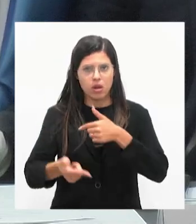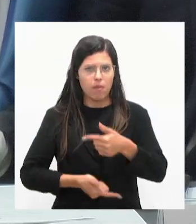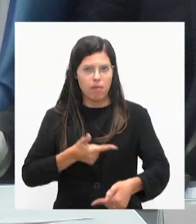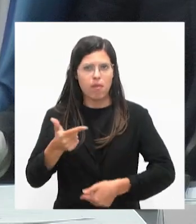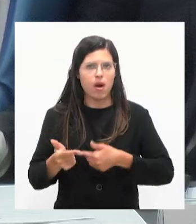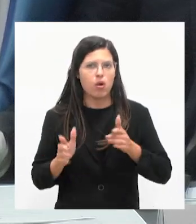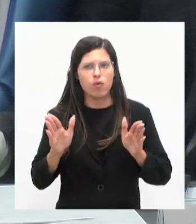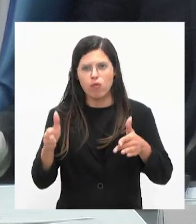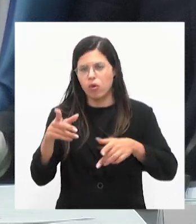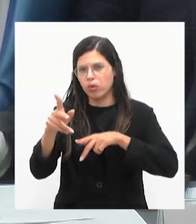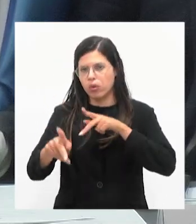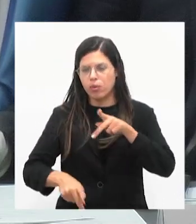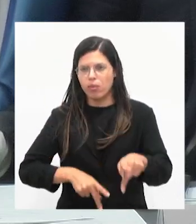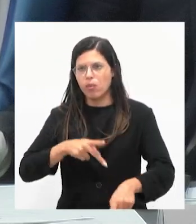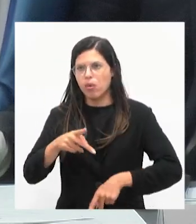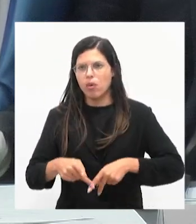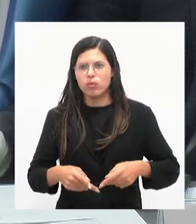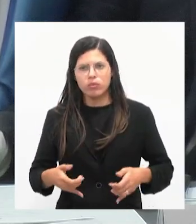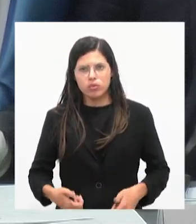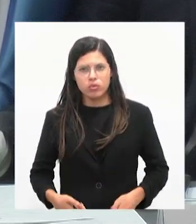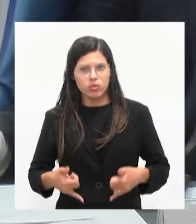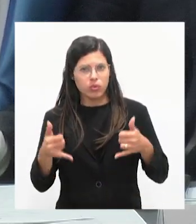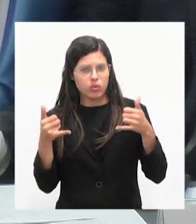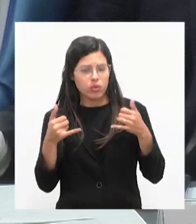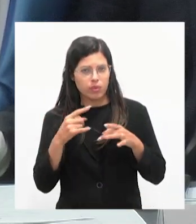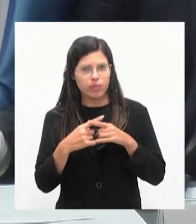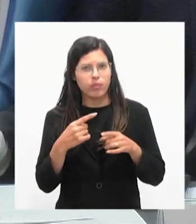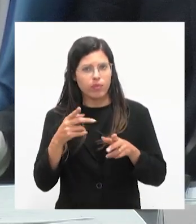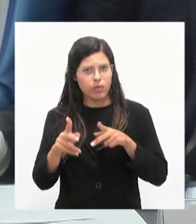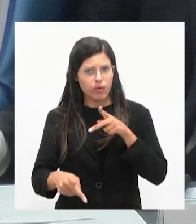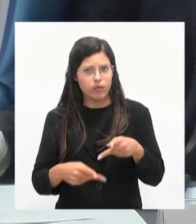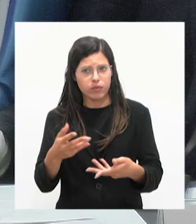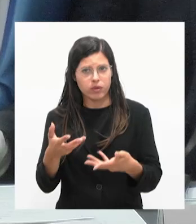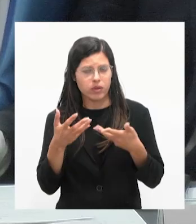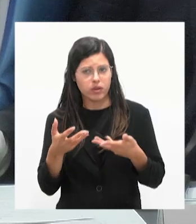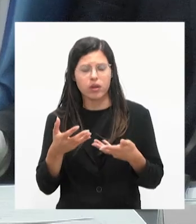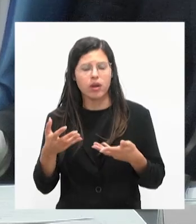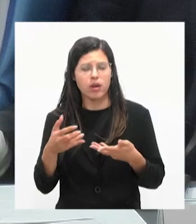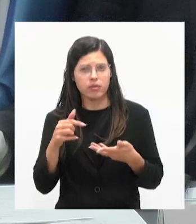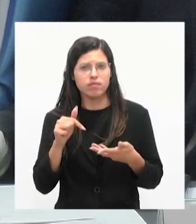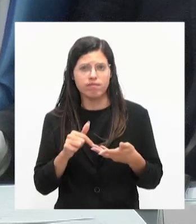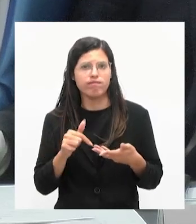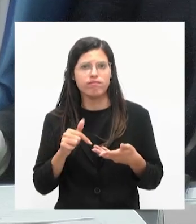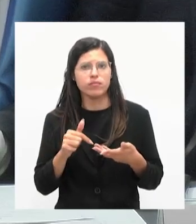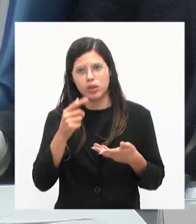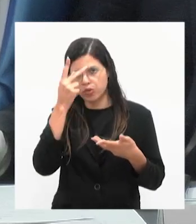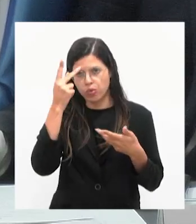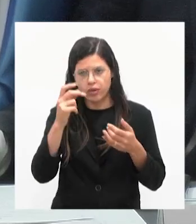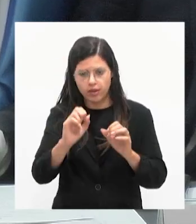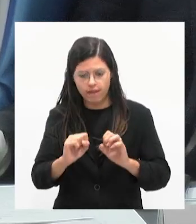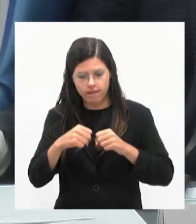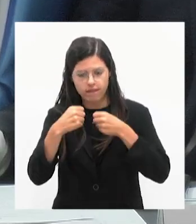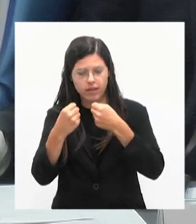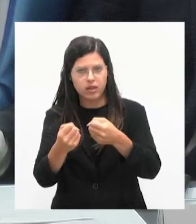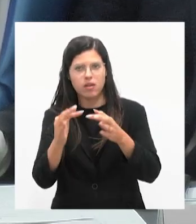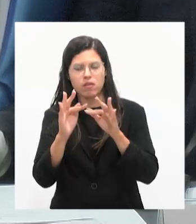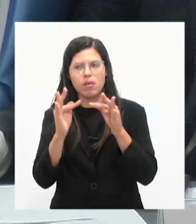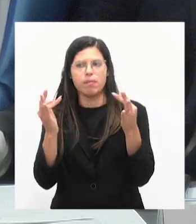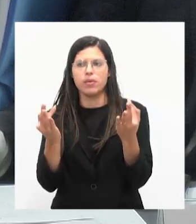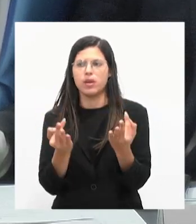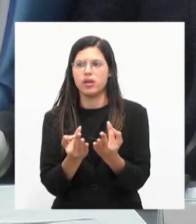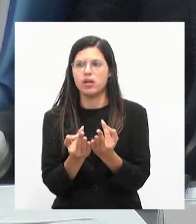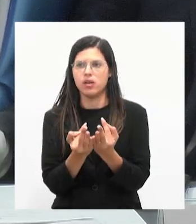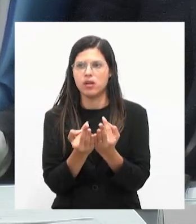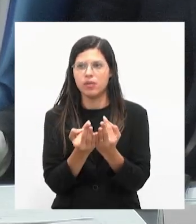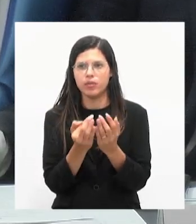pessoa que honra a gente, que nos orgulha. Porque o povo quer isso, que é a pessoa que defenda a sua família, defenda,